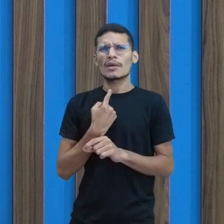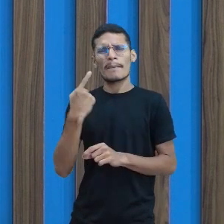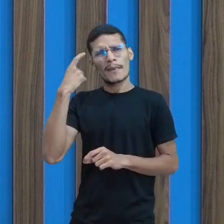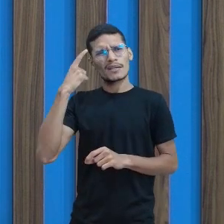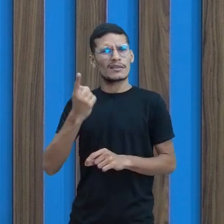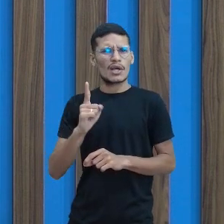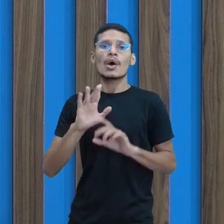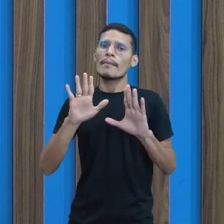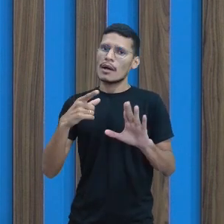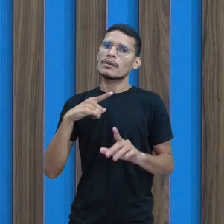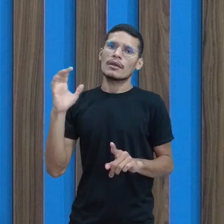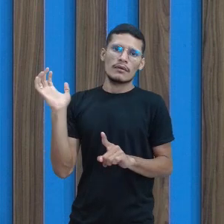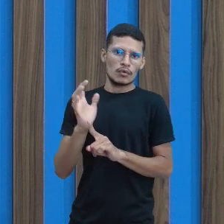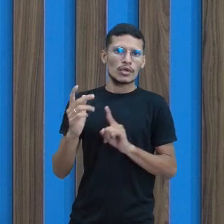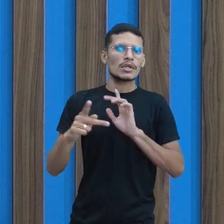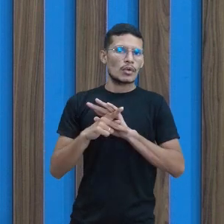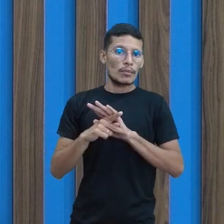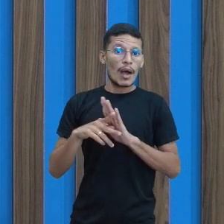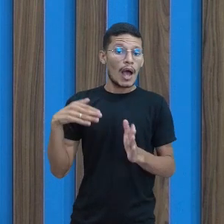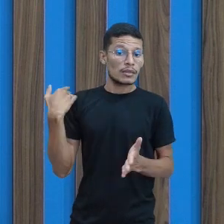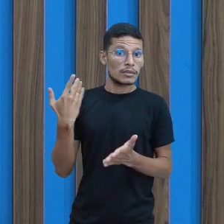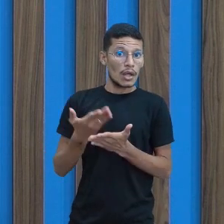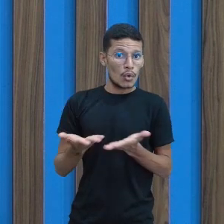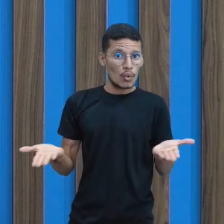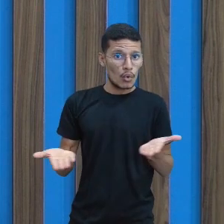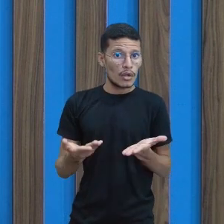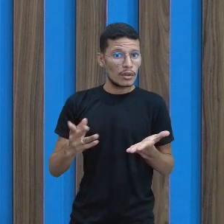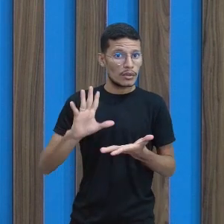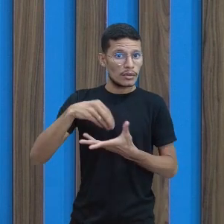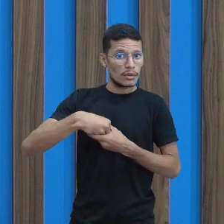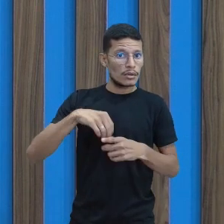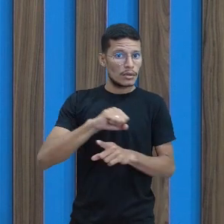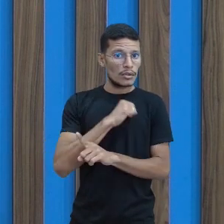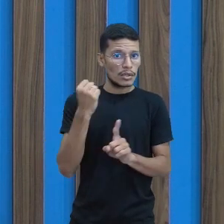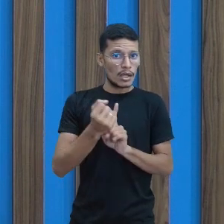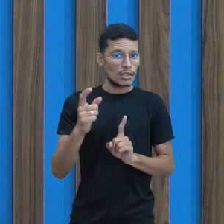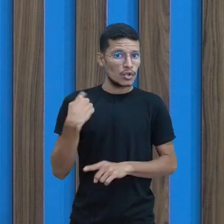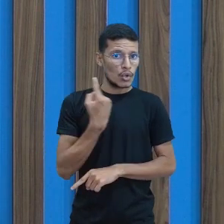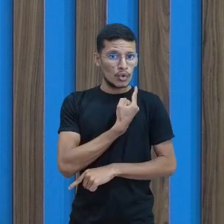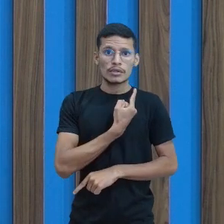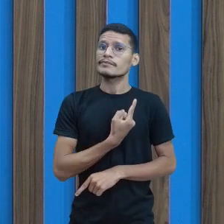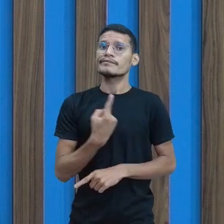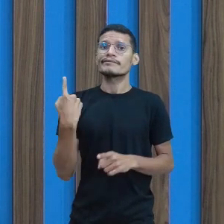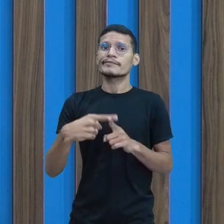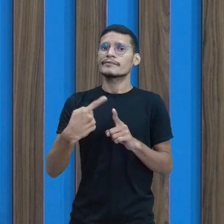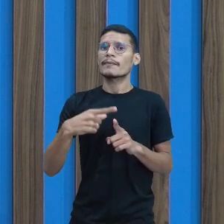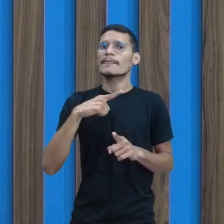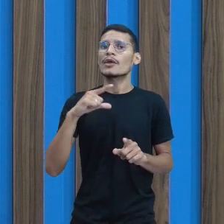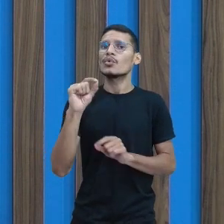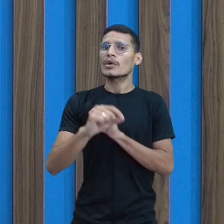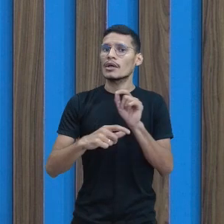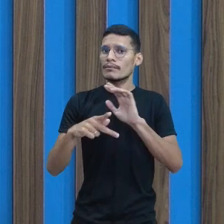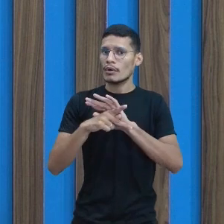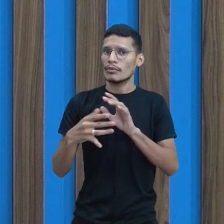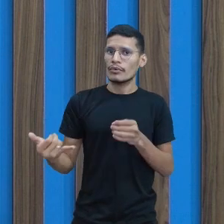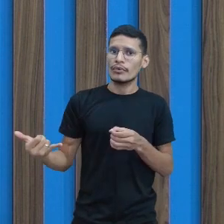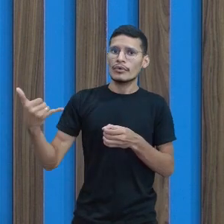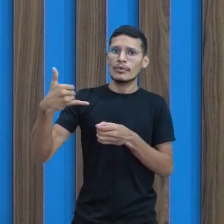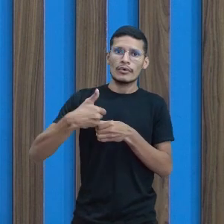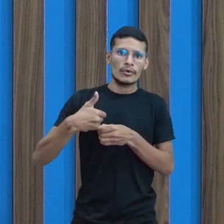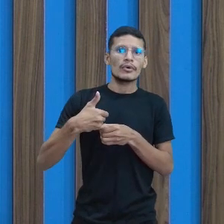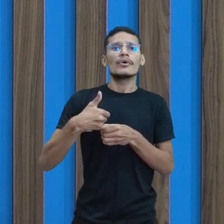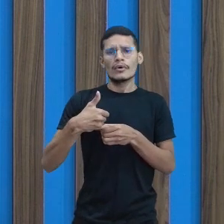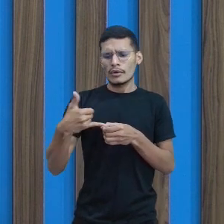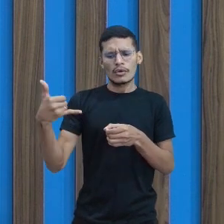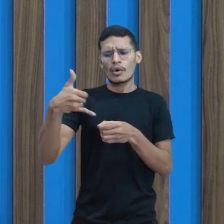mas ele exerce uma influência muito grande até sobre nossa sociedade, né? A gente está vendo agora, por exemplo, questão do combustível, né?